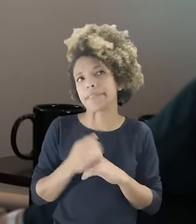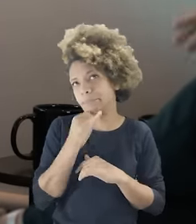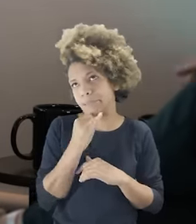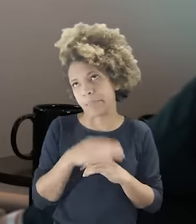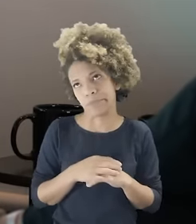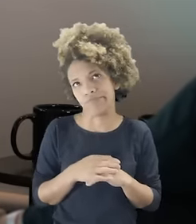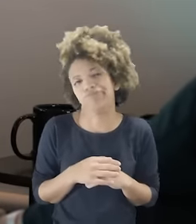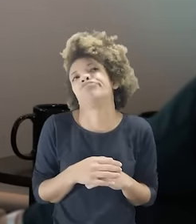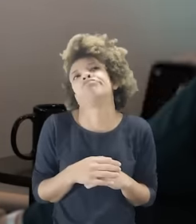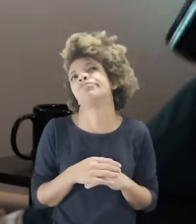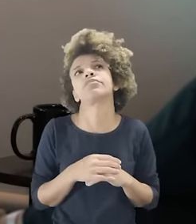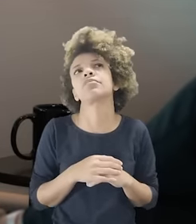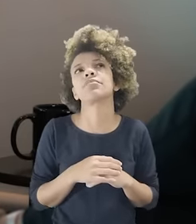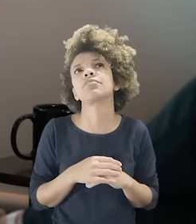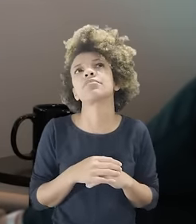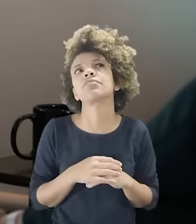é muito coisa assim